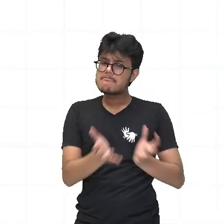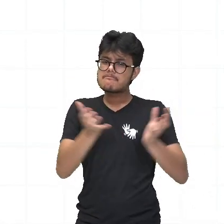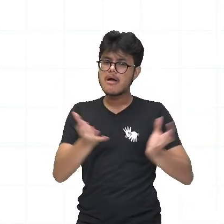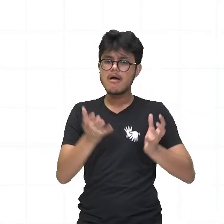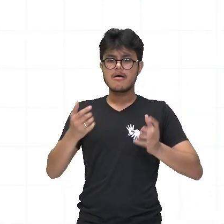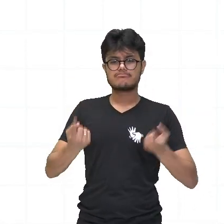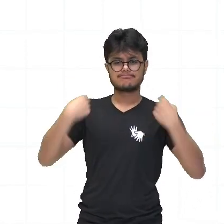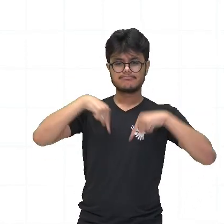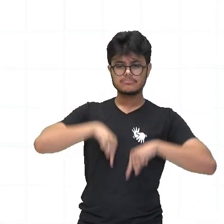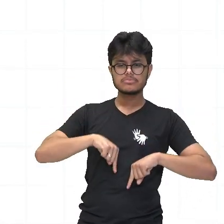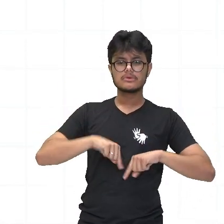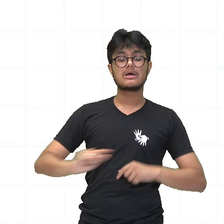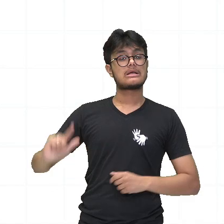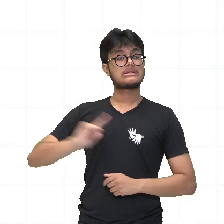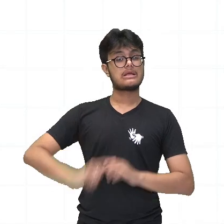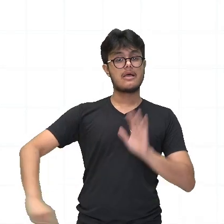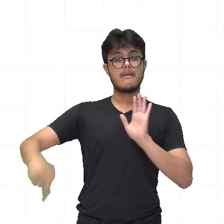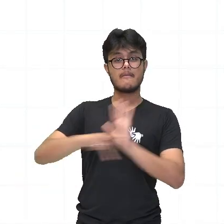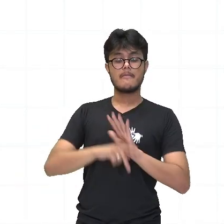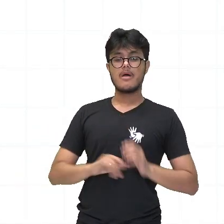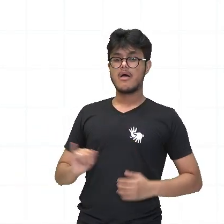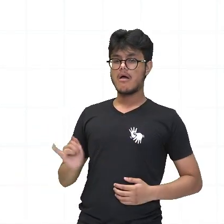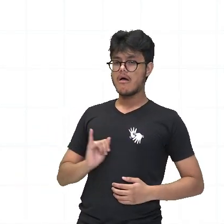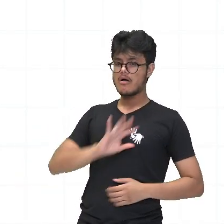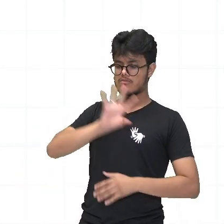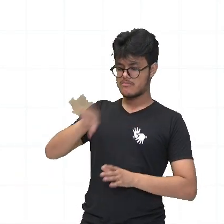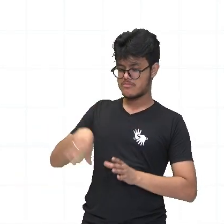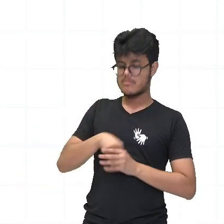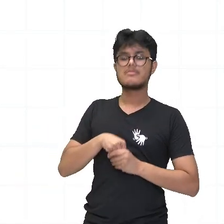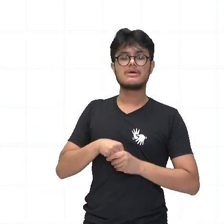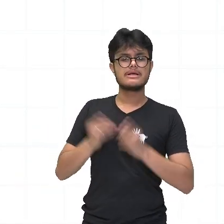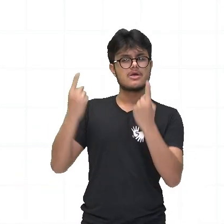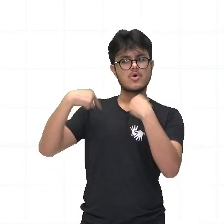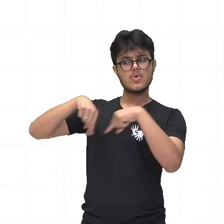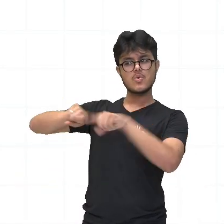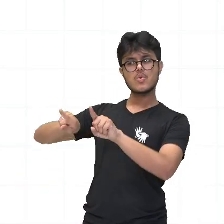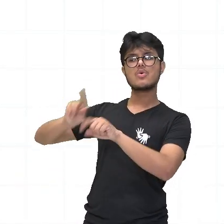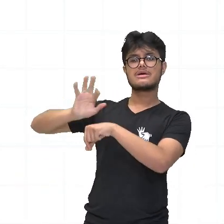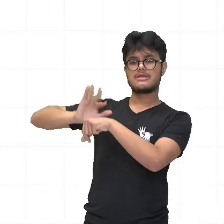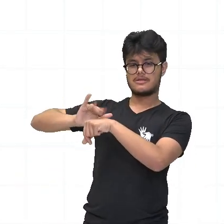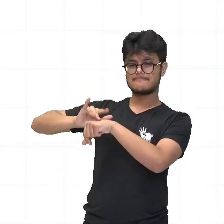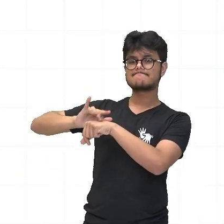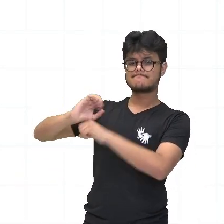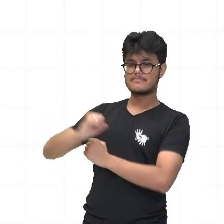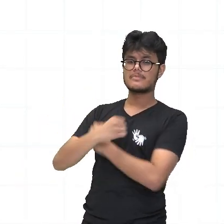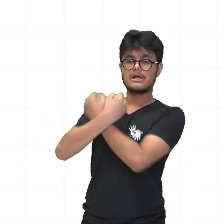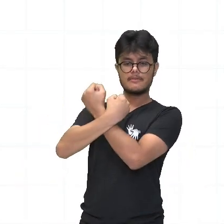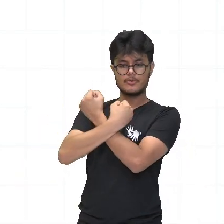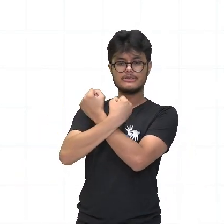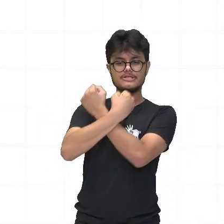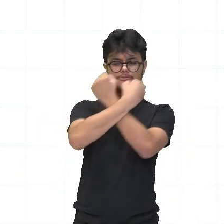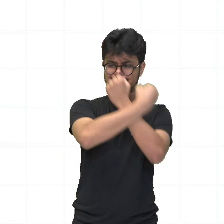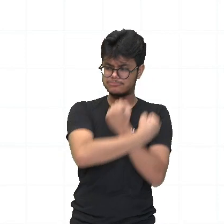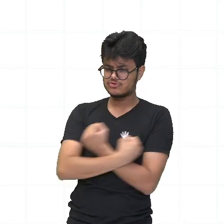gente tem um sistema específico no nosso corpo, que é um sistema imune que vai auxiliar ele a nos